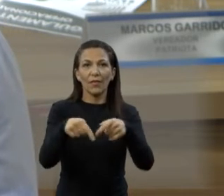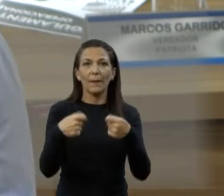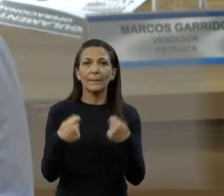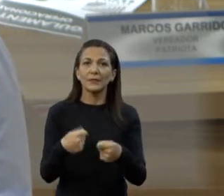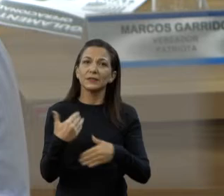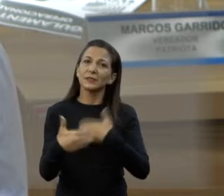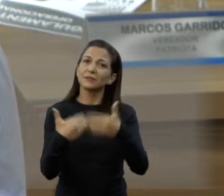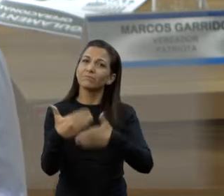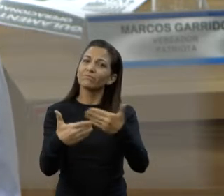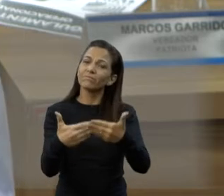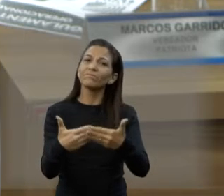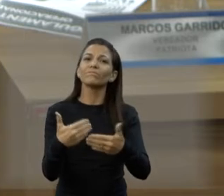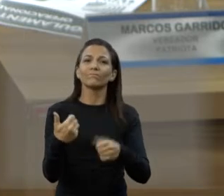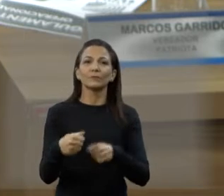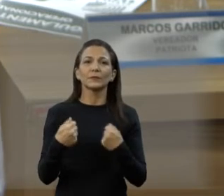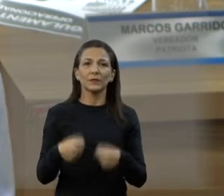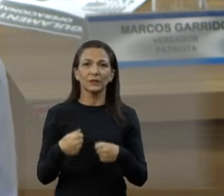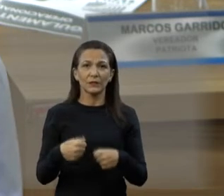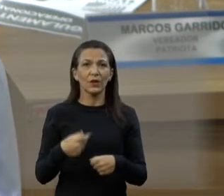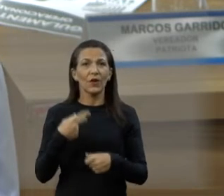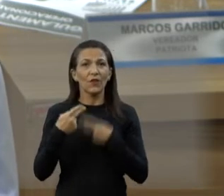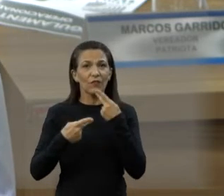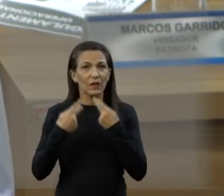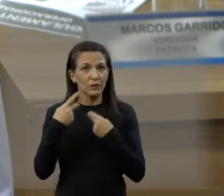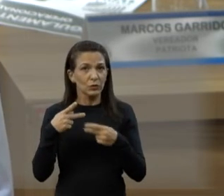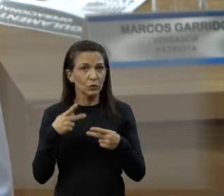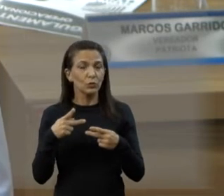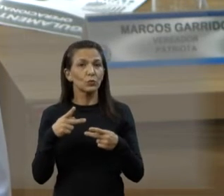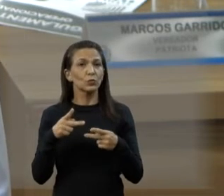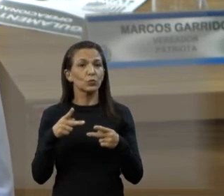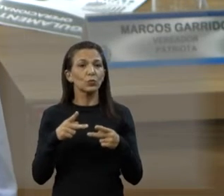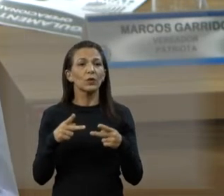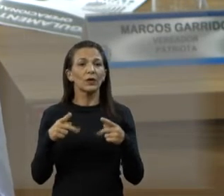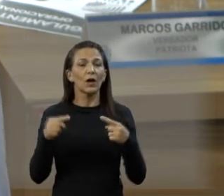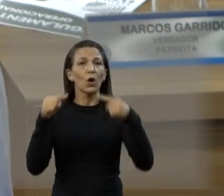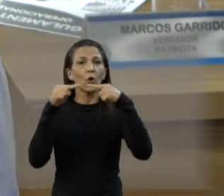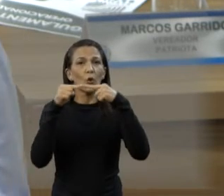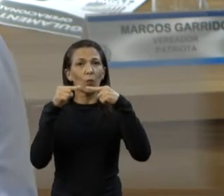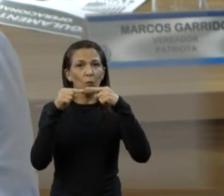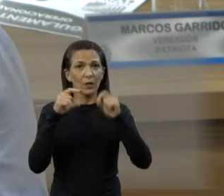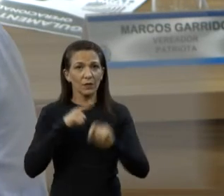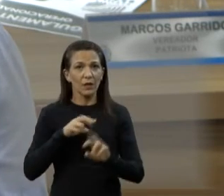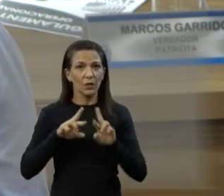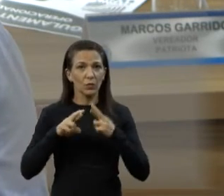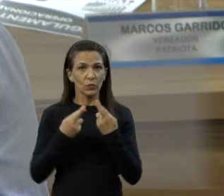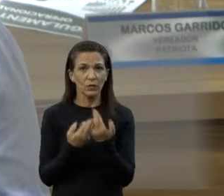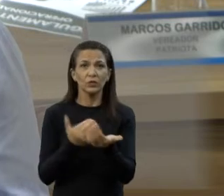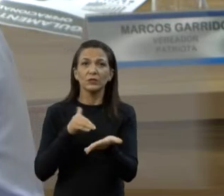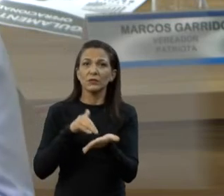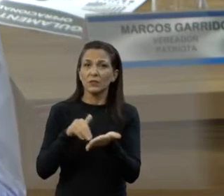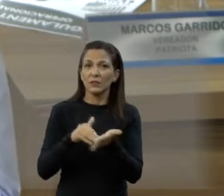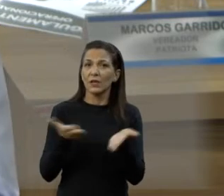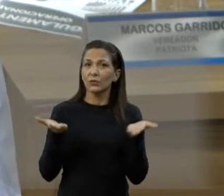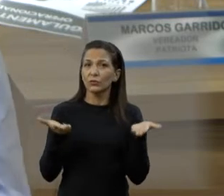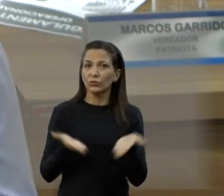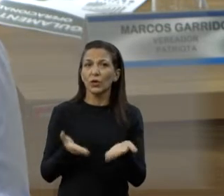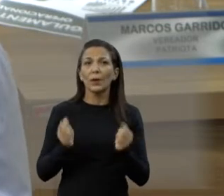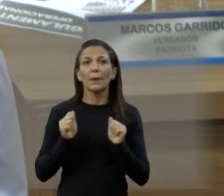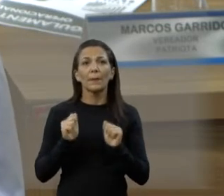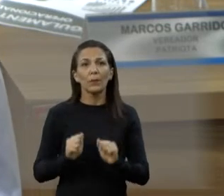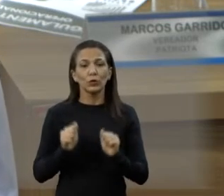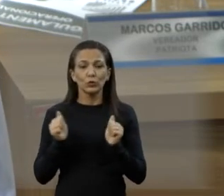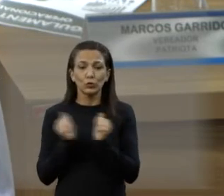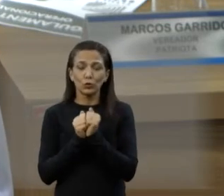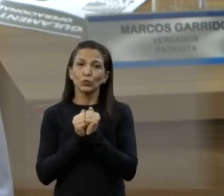a gente precisaria avançar nesse próximo passo e acredito que essa sua fala vem de encontro com essas questões eu já tinha até me reunido com o secretário e a gente pode